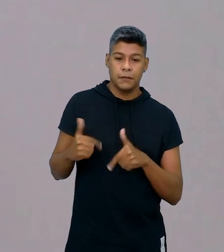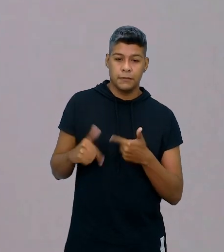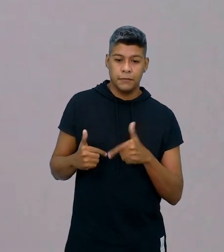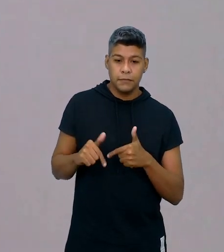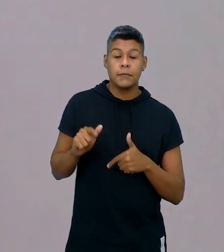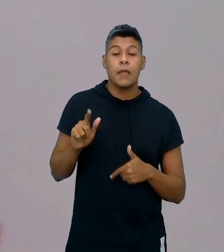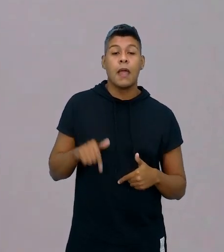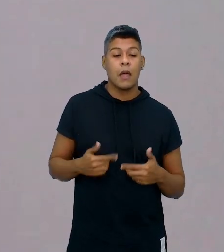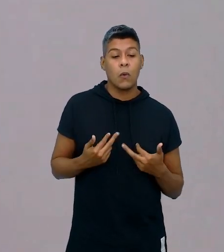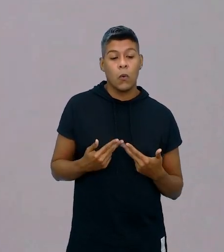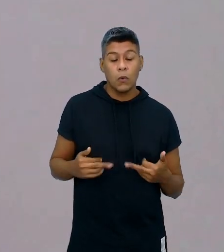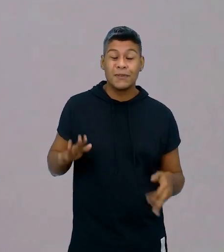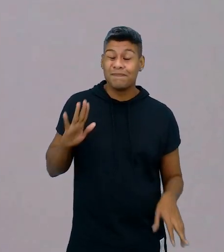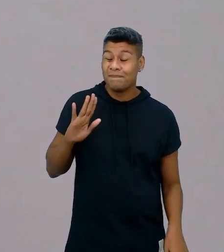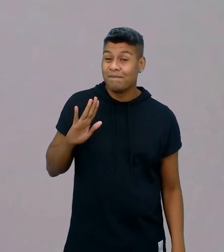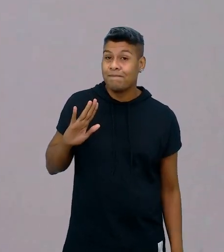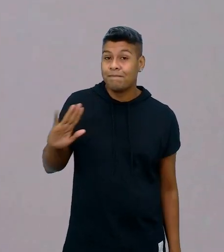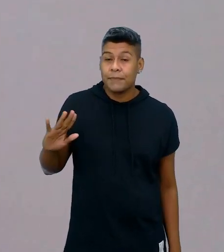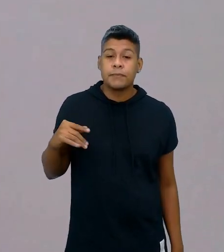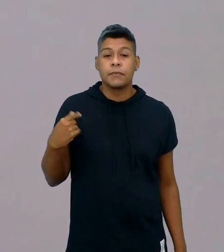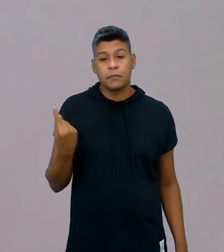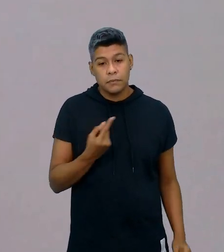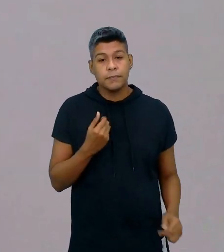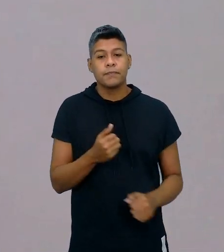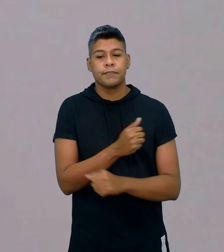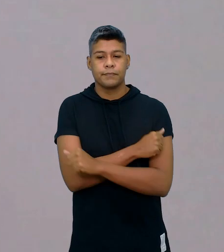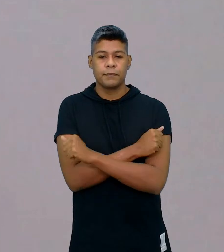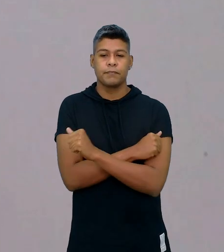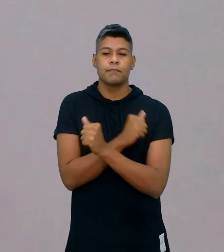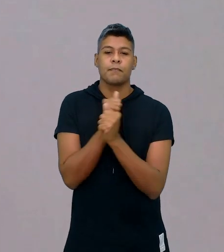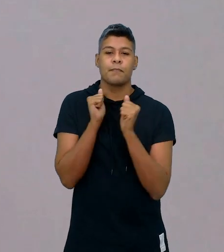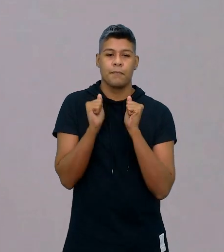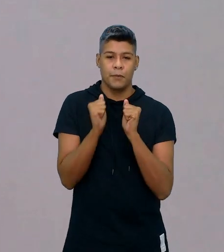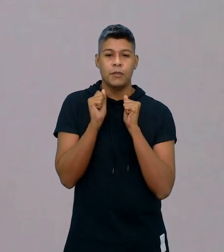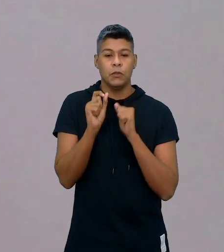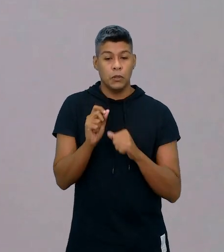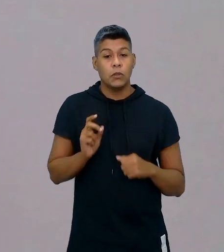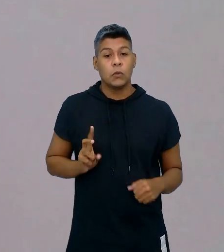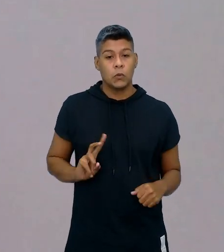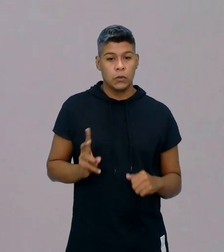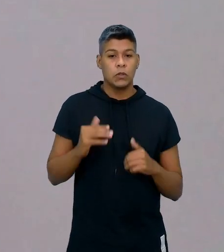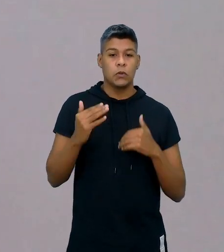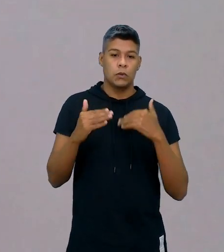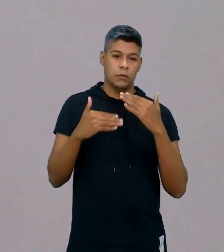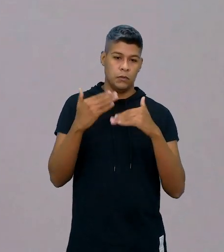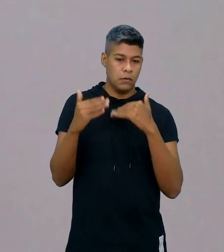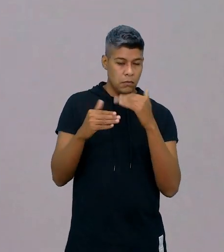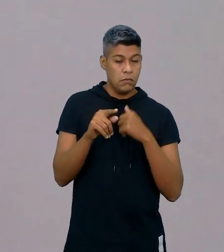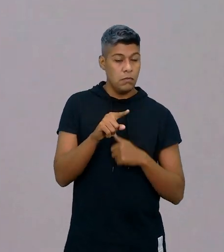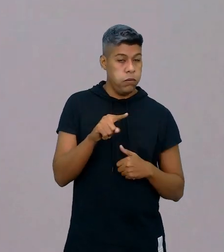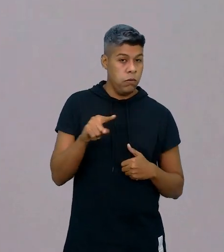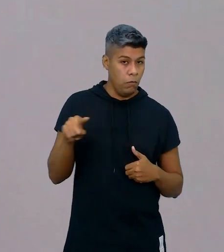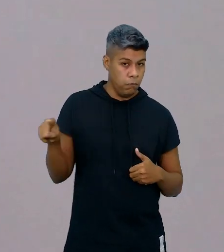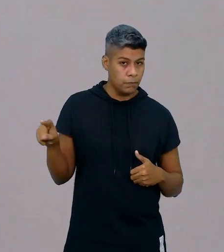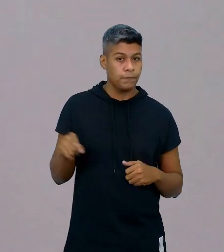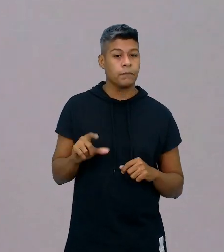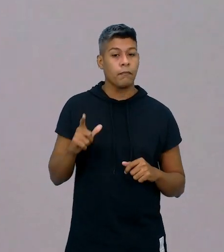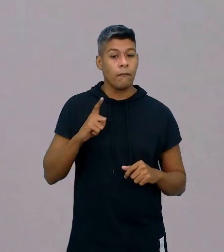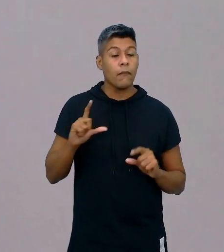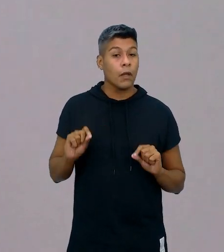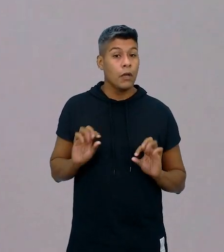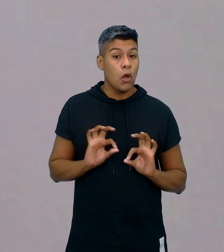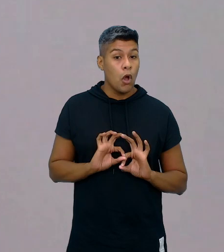é algo fundamental para que os nossos estudantes possam seguir avançando. Vocês tenham